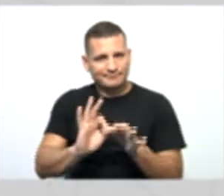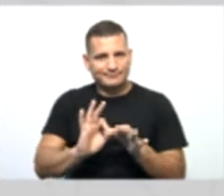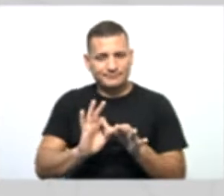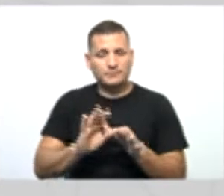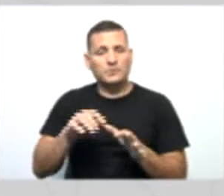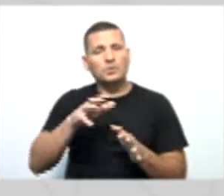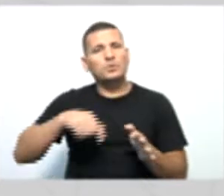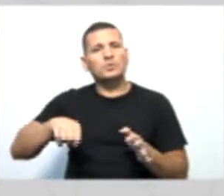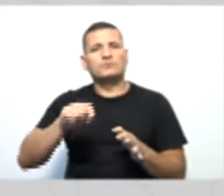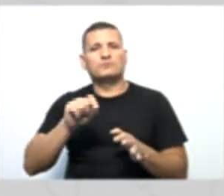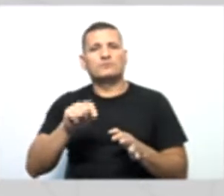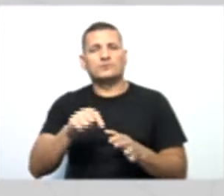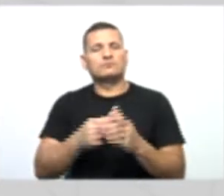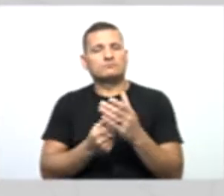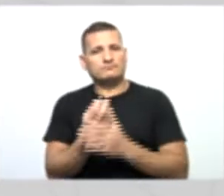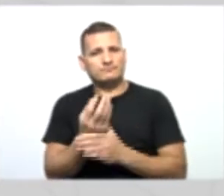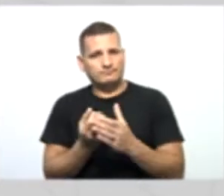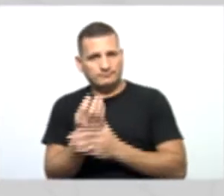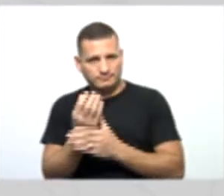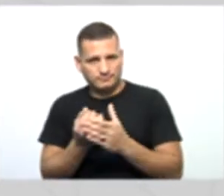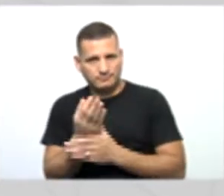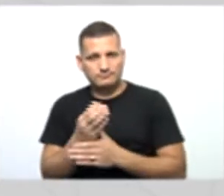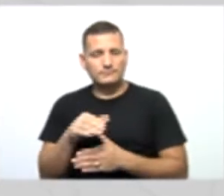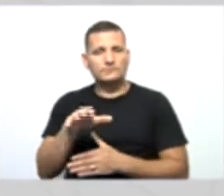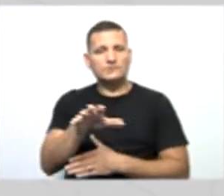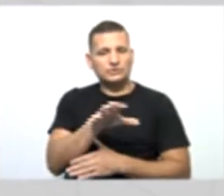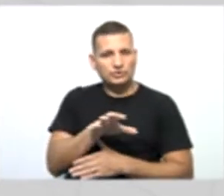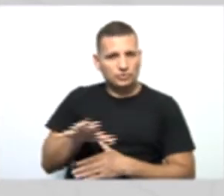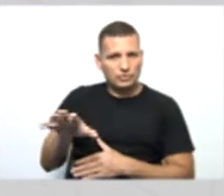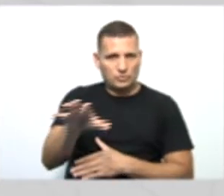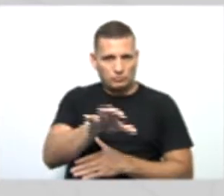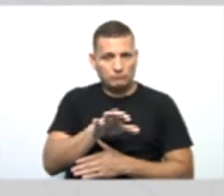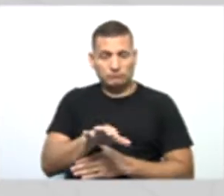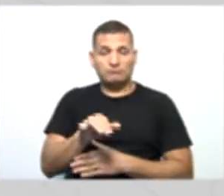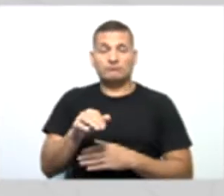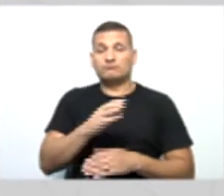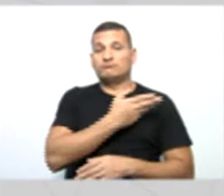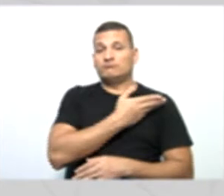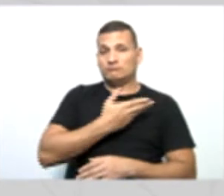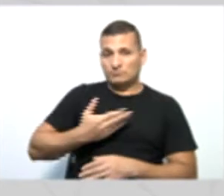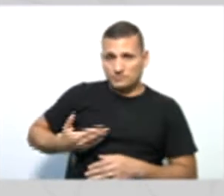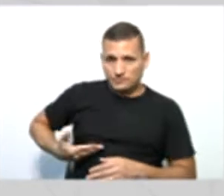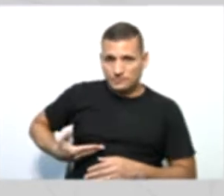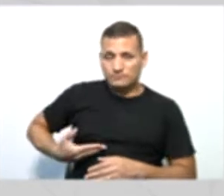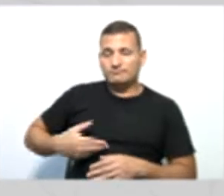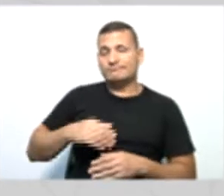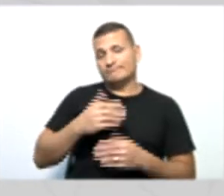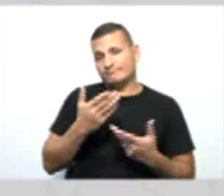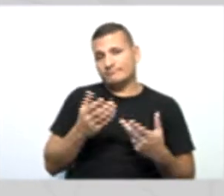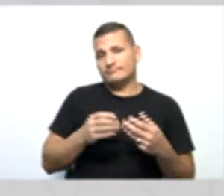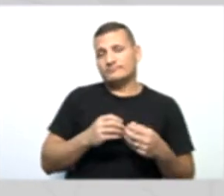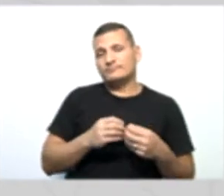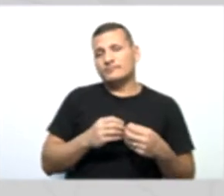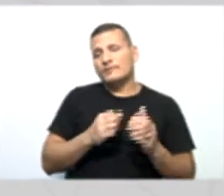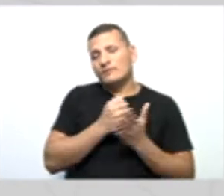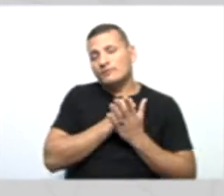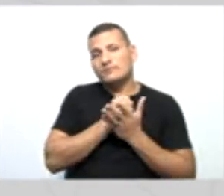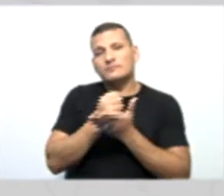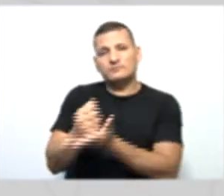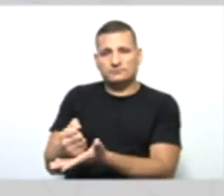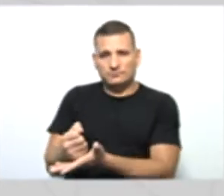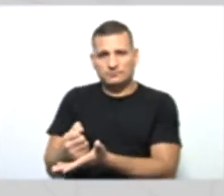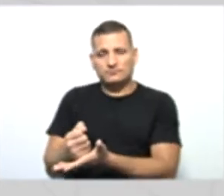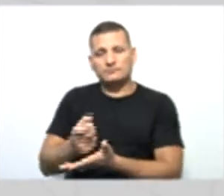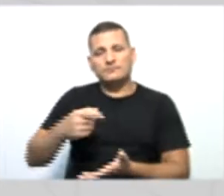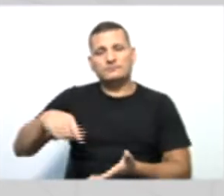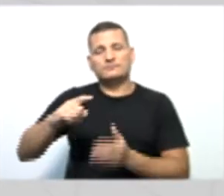ali aglomerações produtivas em determinadas regiões e o governo teve que dar essa assistência